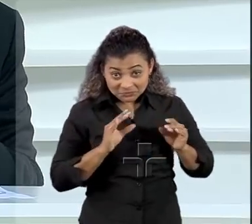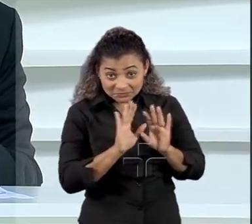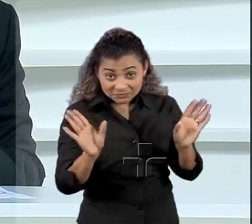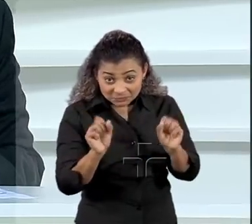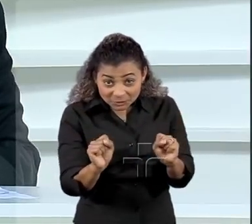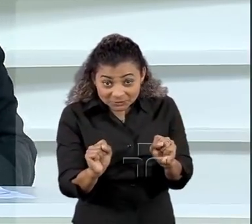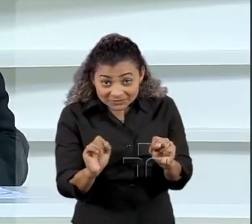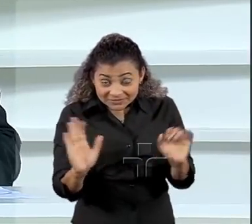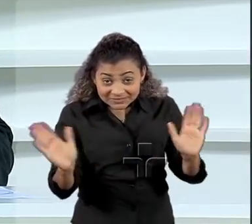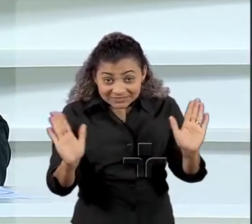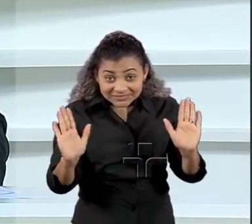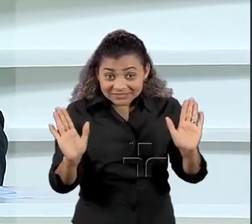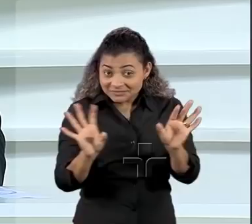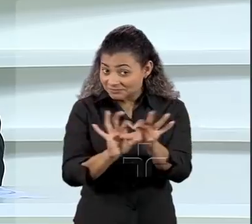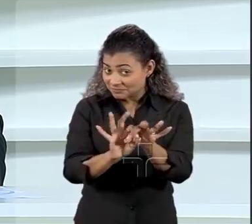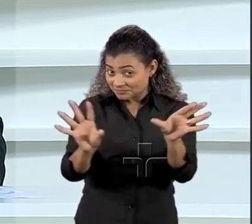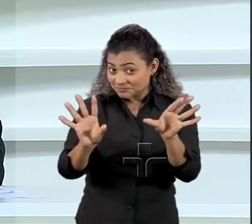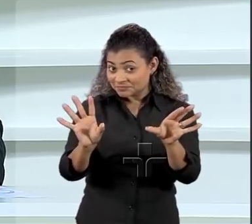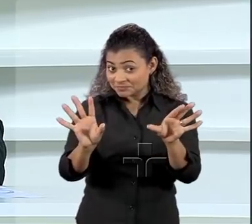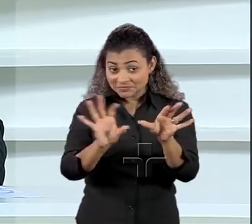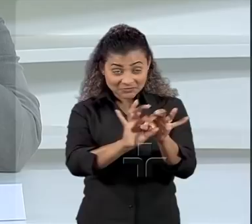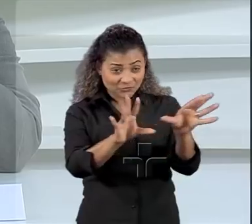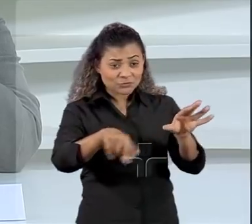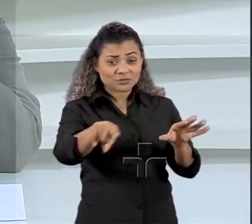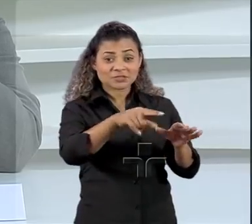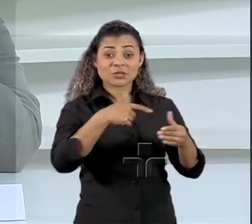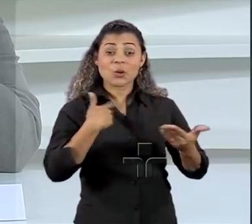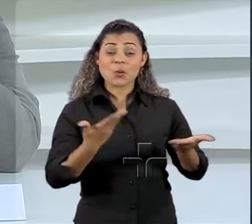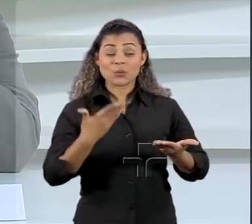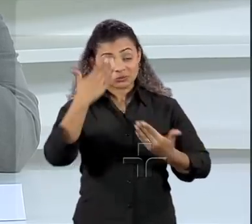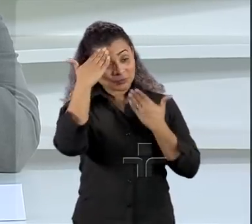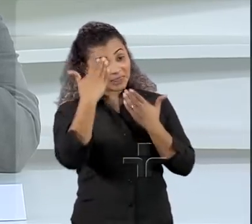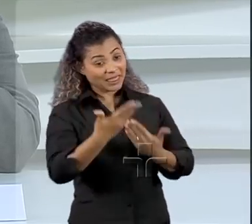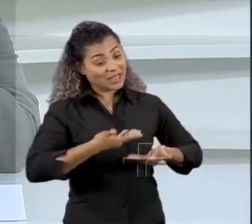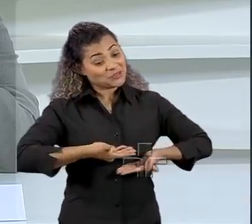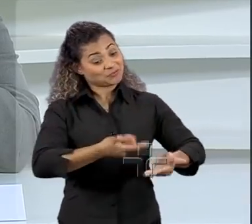agora, pode começar por aí. À vontade. Então, estão todos muito cavalheiros hoje, eu agradeço.